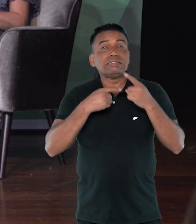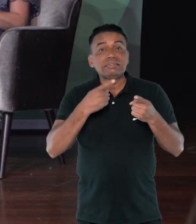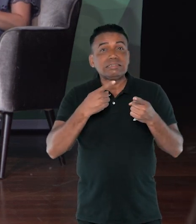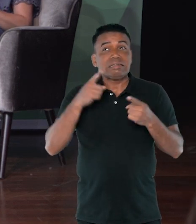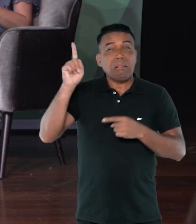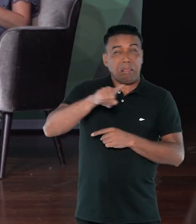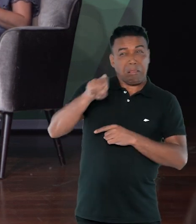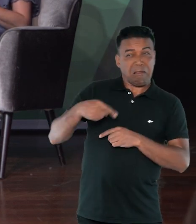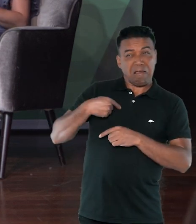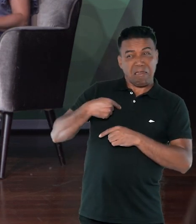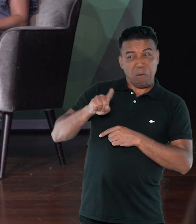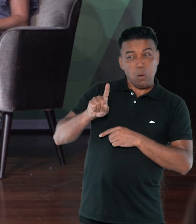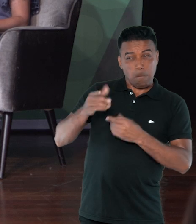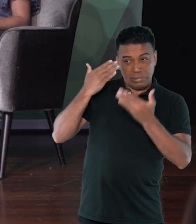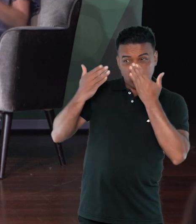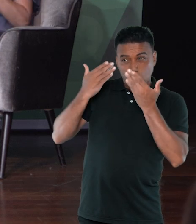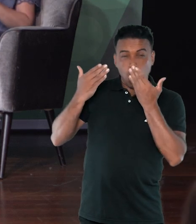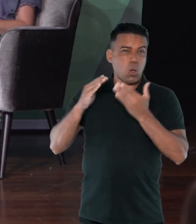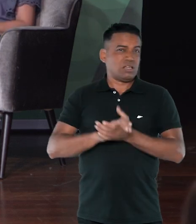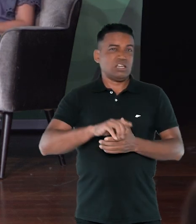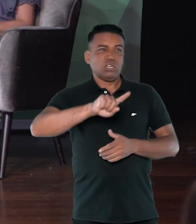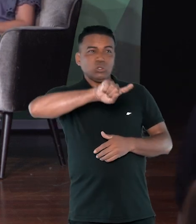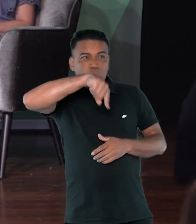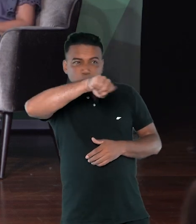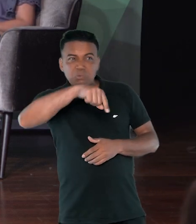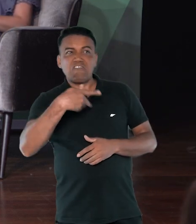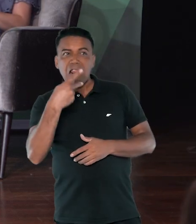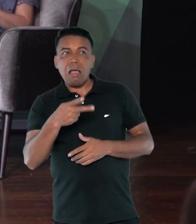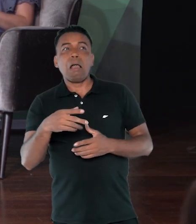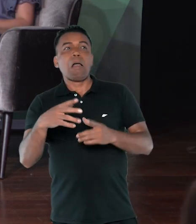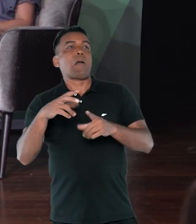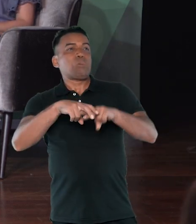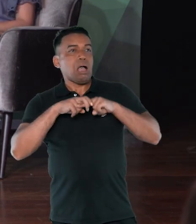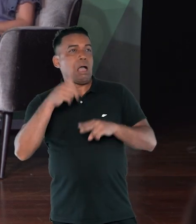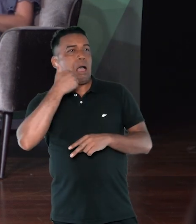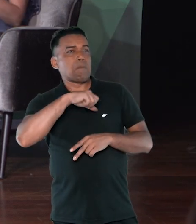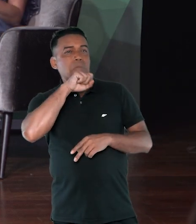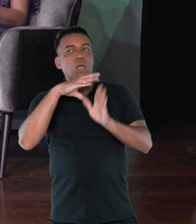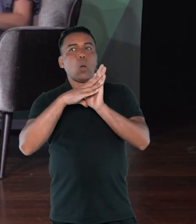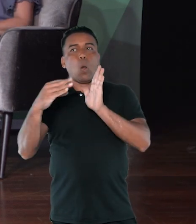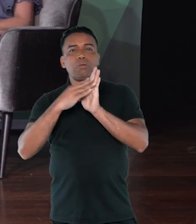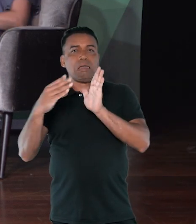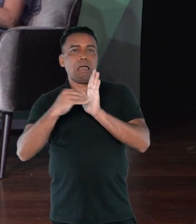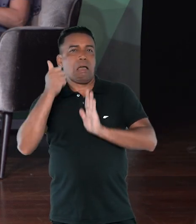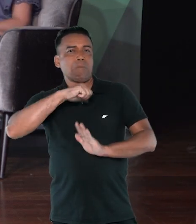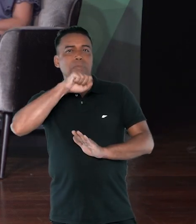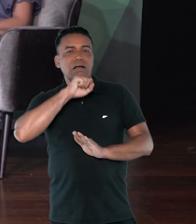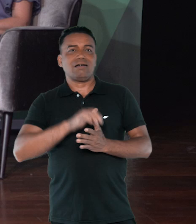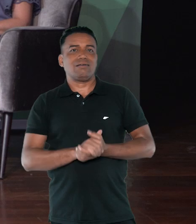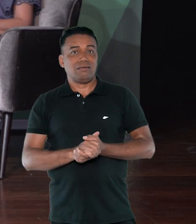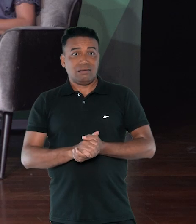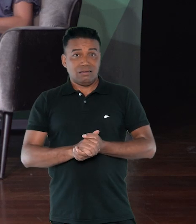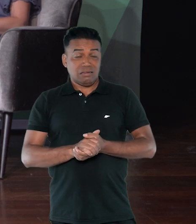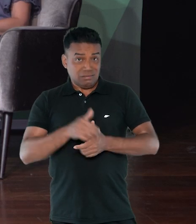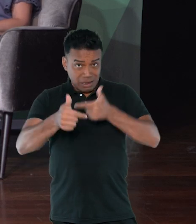negação. Eu vou ser psicóloga? Vai todo mundo falar que eu fiz psicologia só por causa da minha mãe? Né? Porque ela não quer trabalho